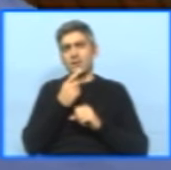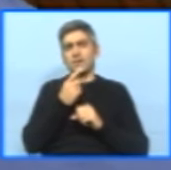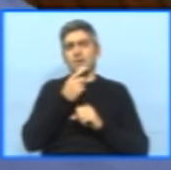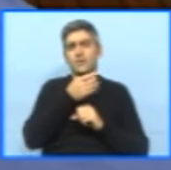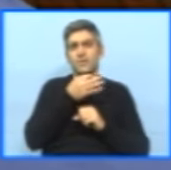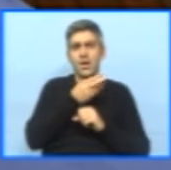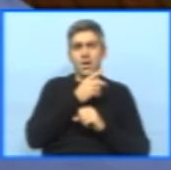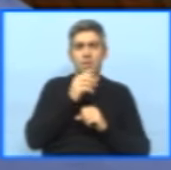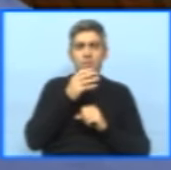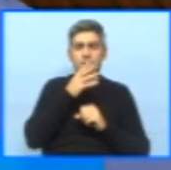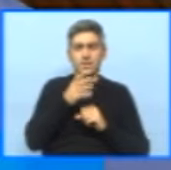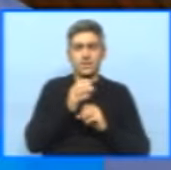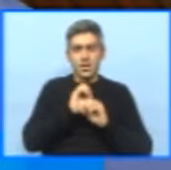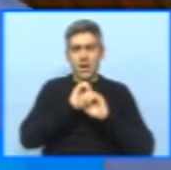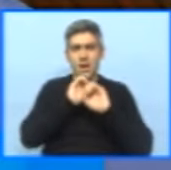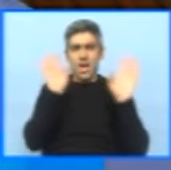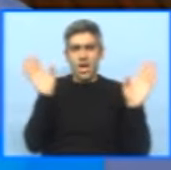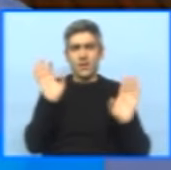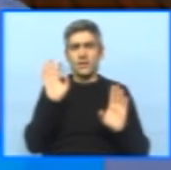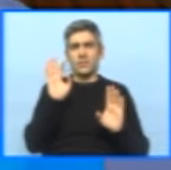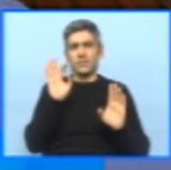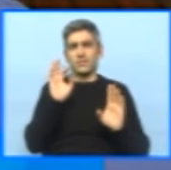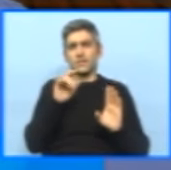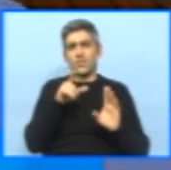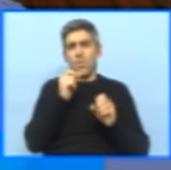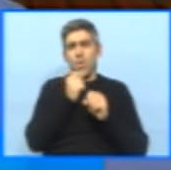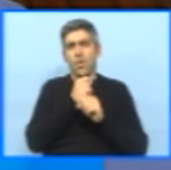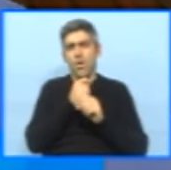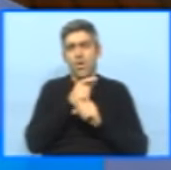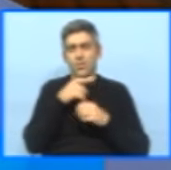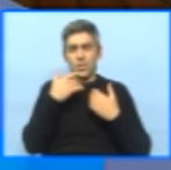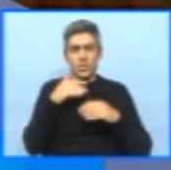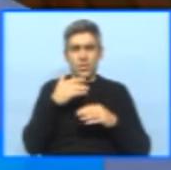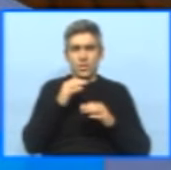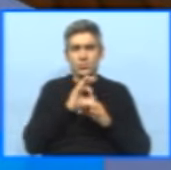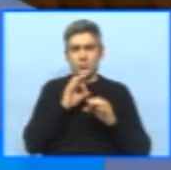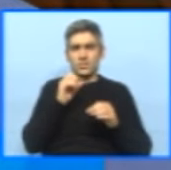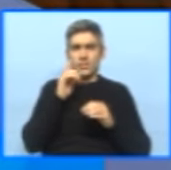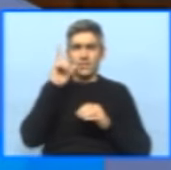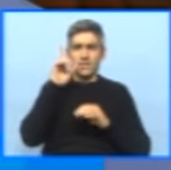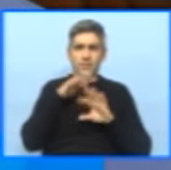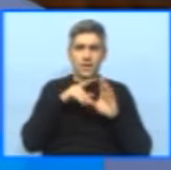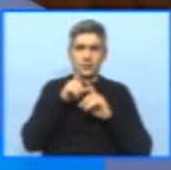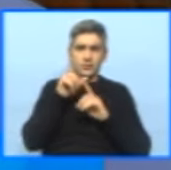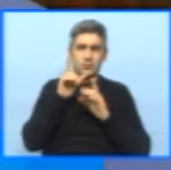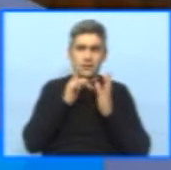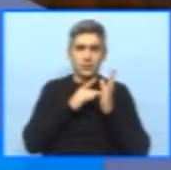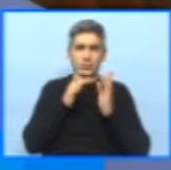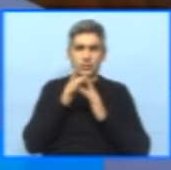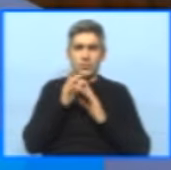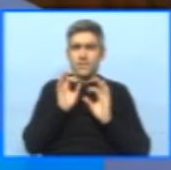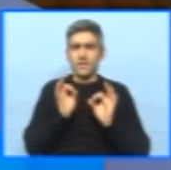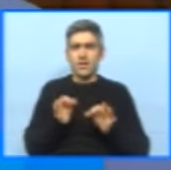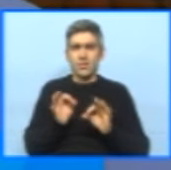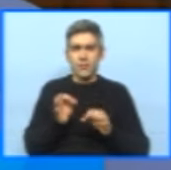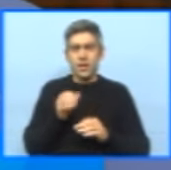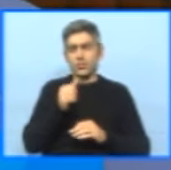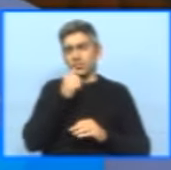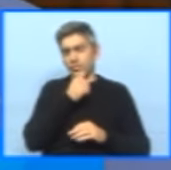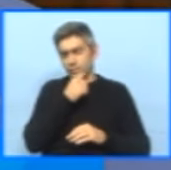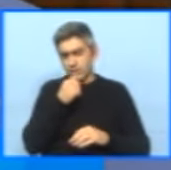grande obra é a obra realizada de uma forma definitiva por Jesus Cristo. Por isso, não vale a pena